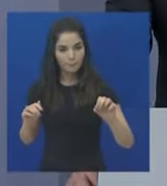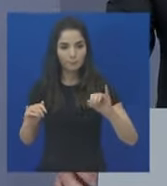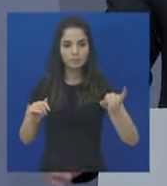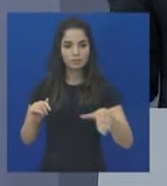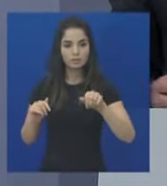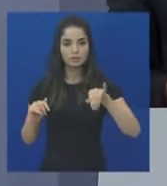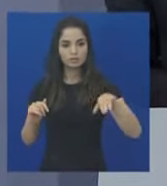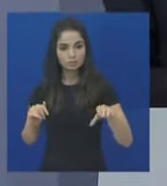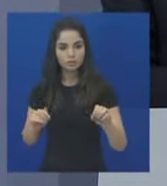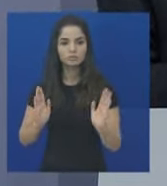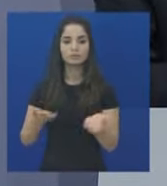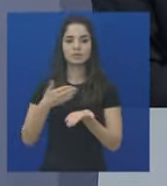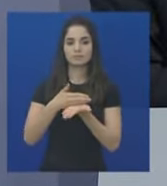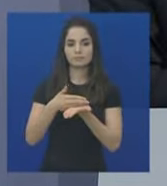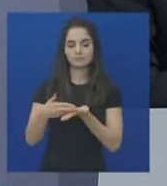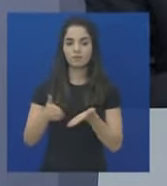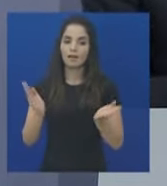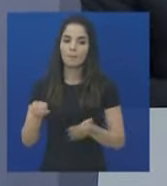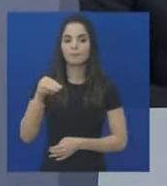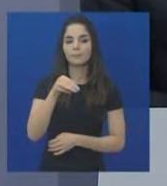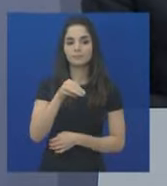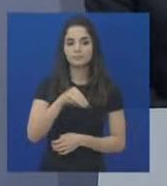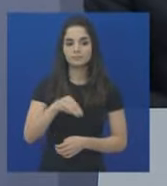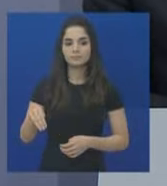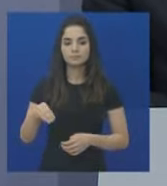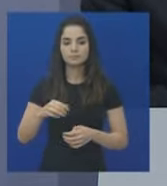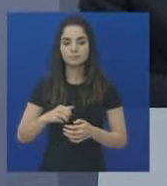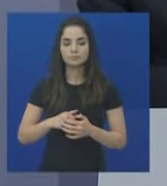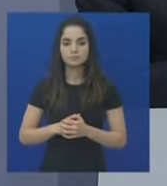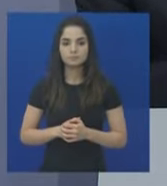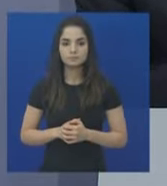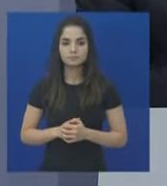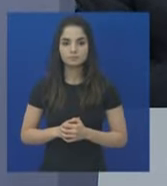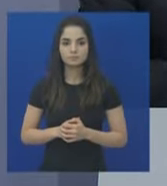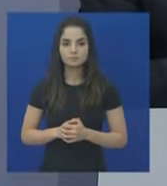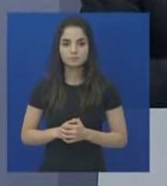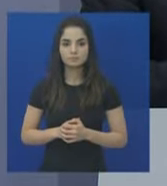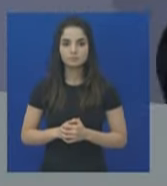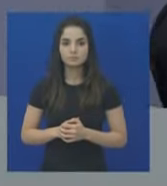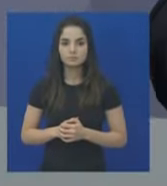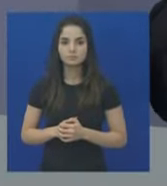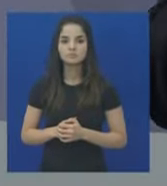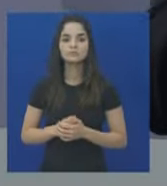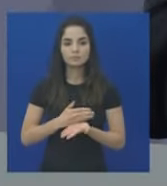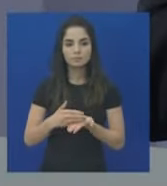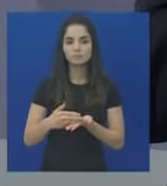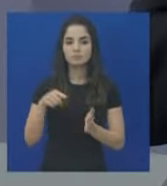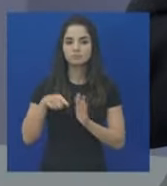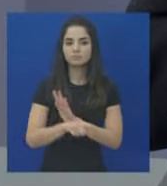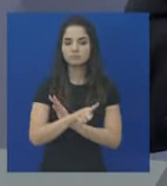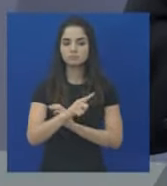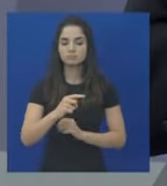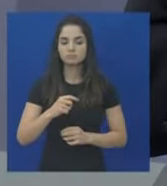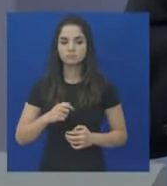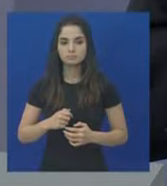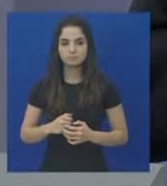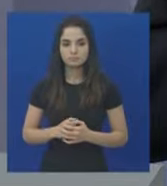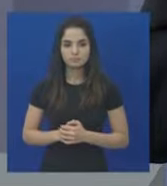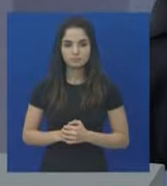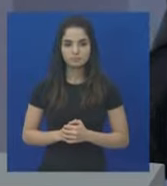Jânio começaram com as perguntas. Então, agora, quem começa a fazer a pergunta é o